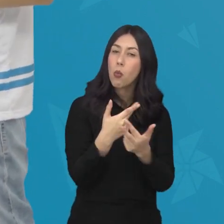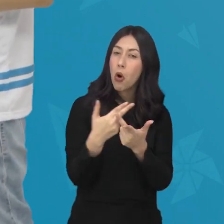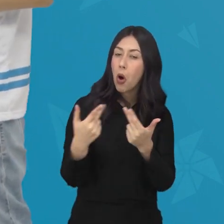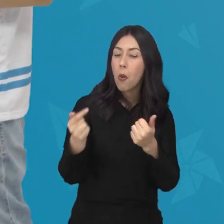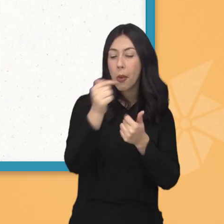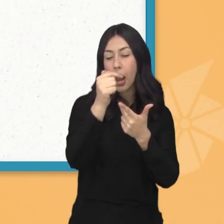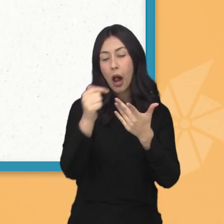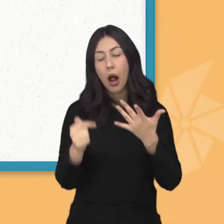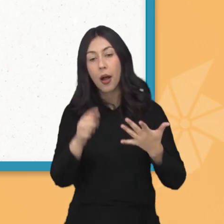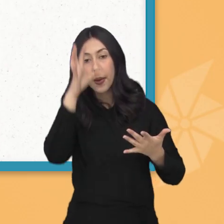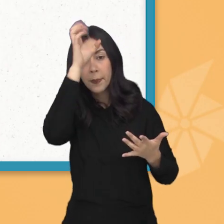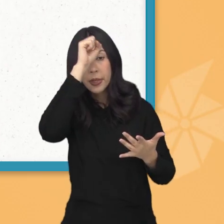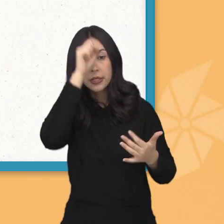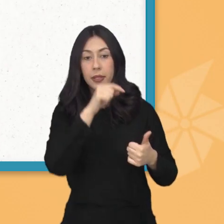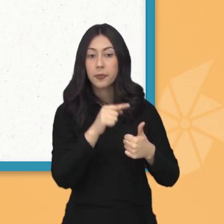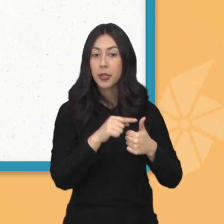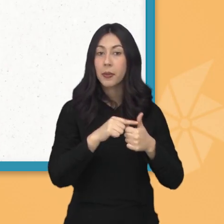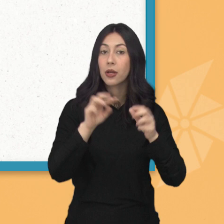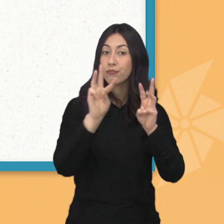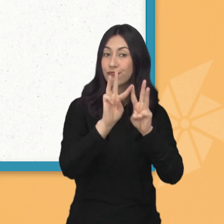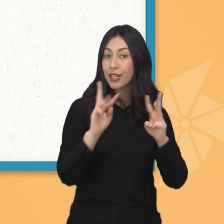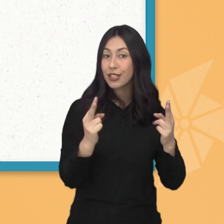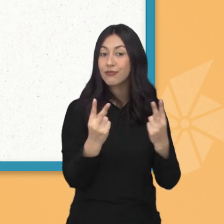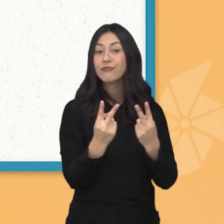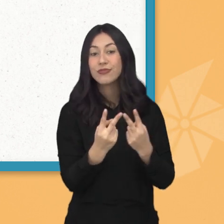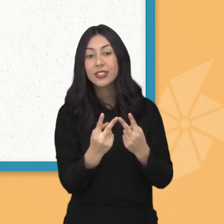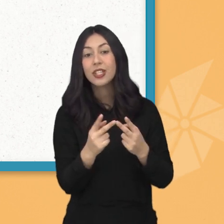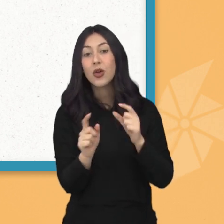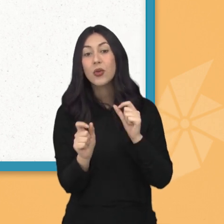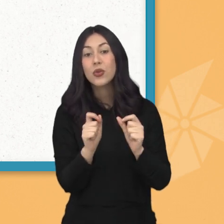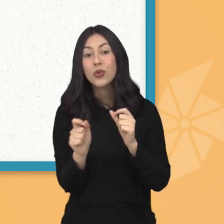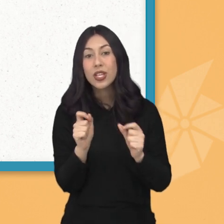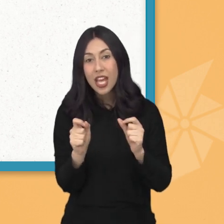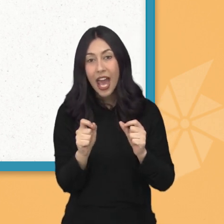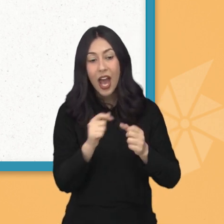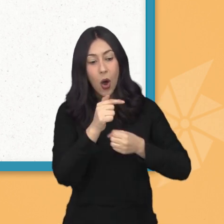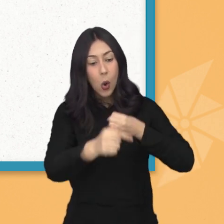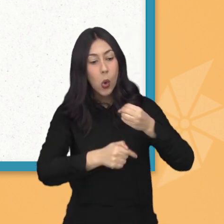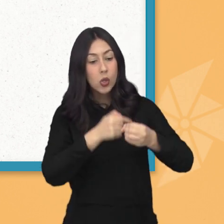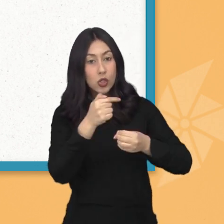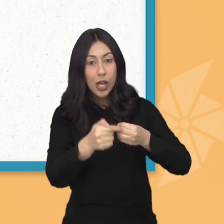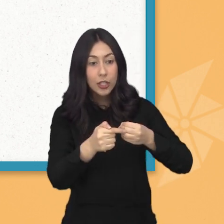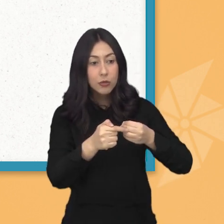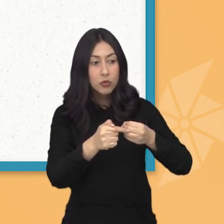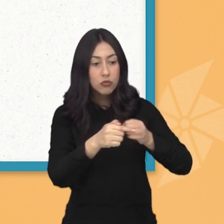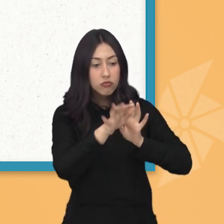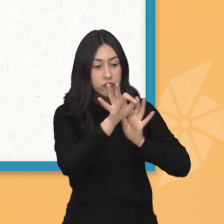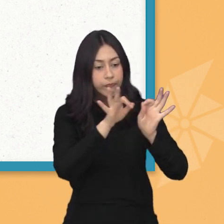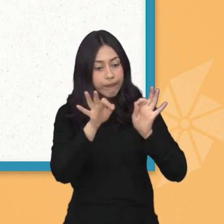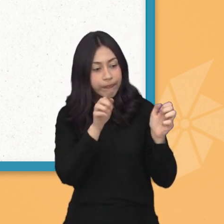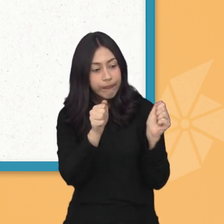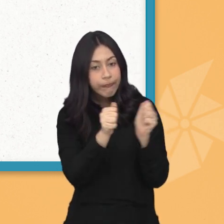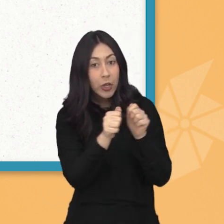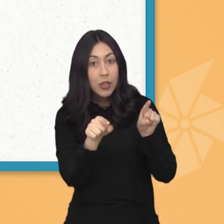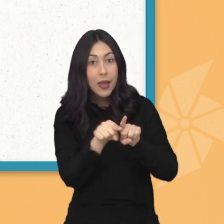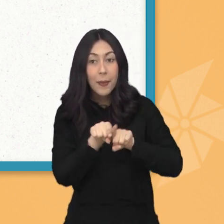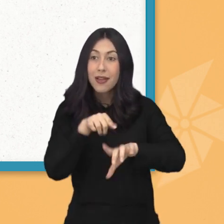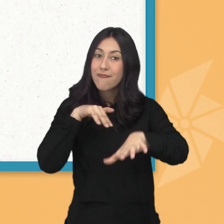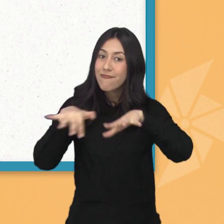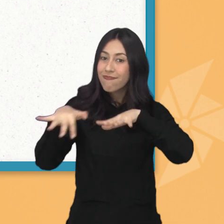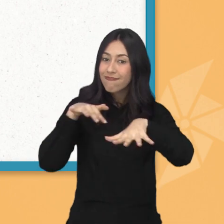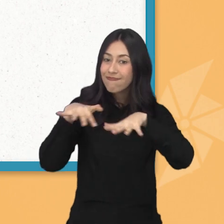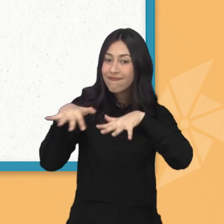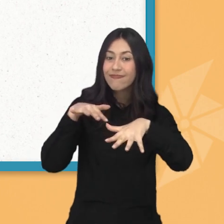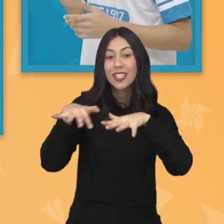dessa aula. Que primeiro, estados físicos da matéria corresponde ao quê? A agregação e o estado de agitação, né, a intensidade do movimento dos átomos e